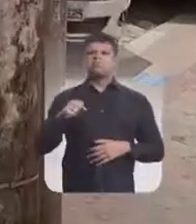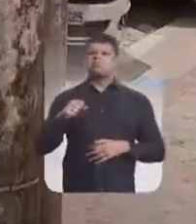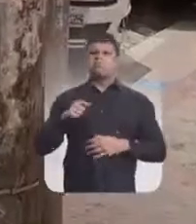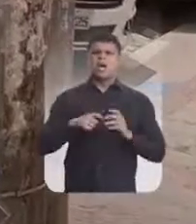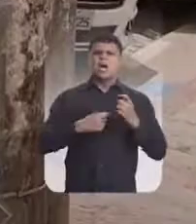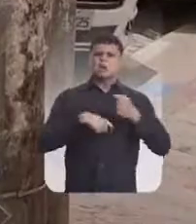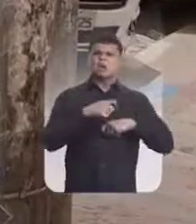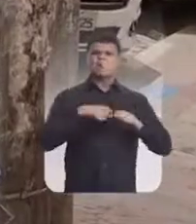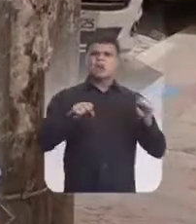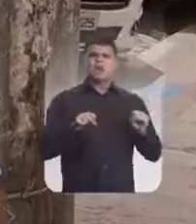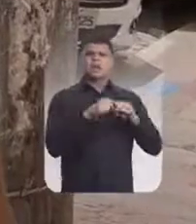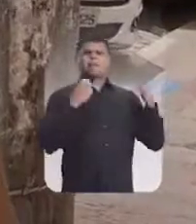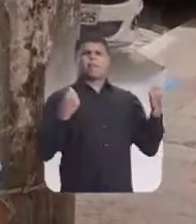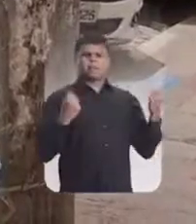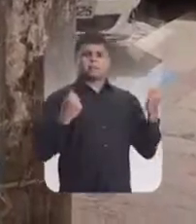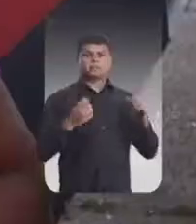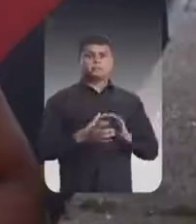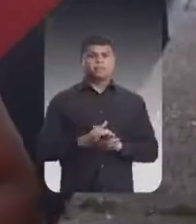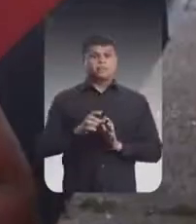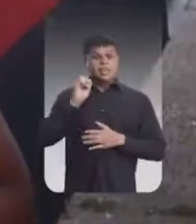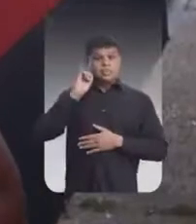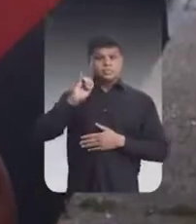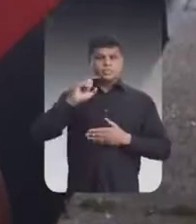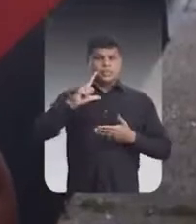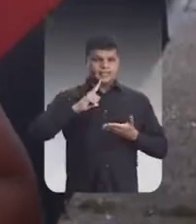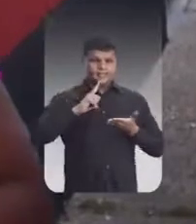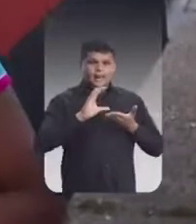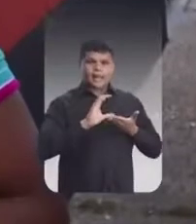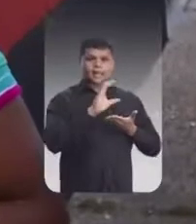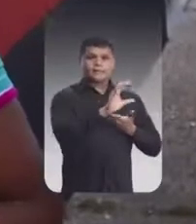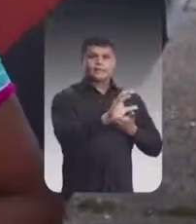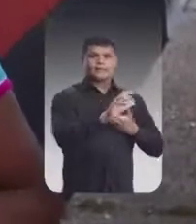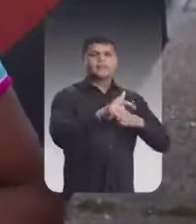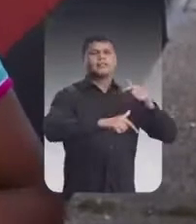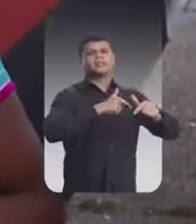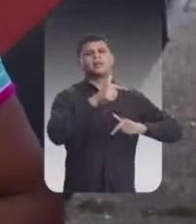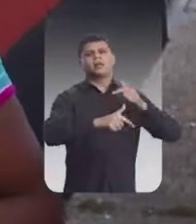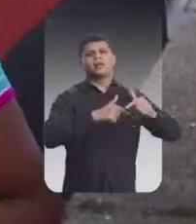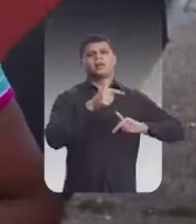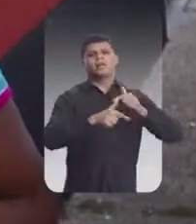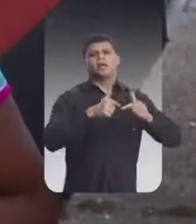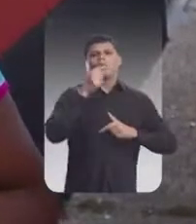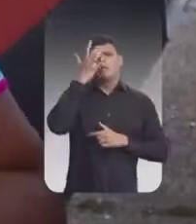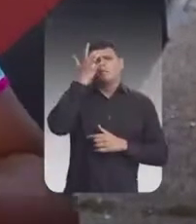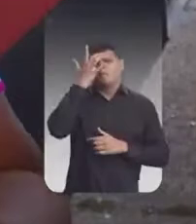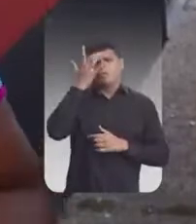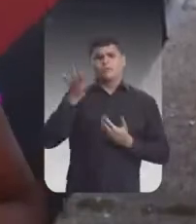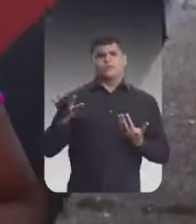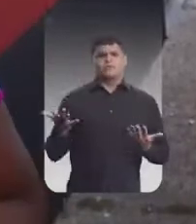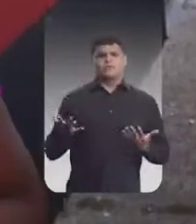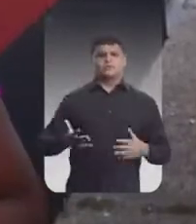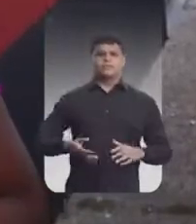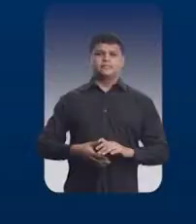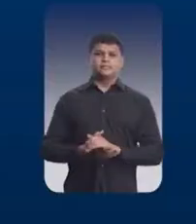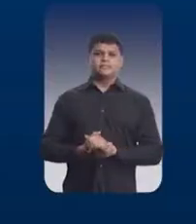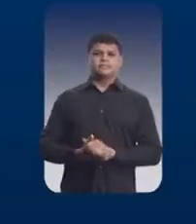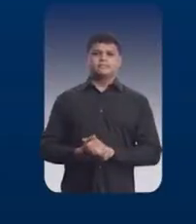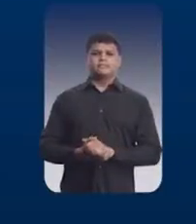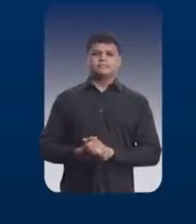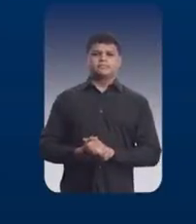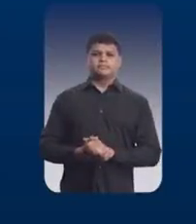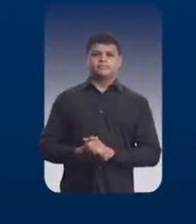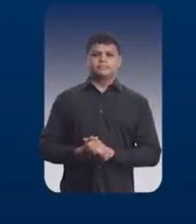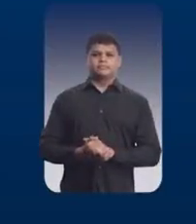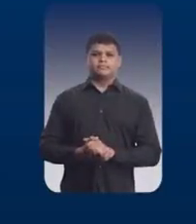muito, né, a economia nessa pandemia. Se os microempresários tivessem crédito, ficaria mais fácil para que a gente pudesse trabalhar.